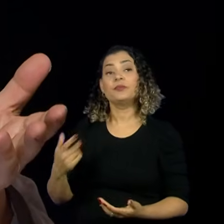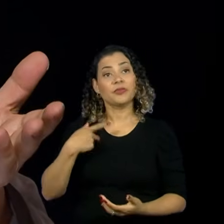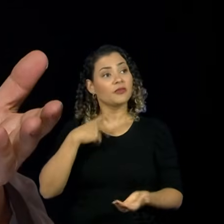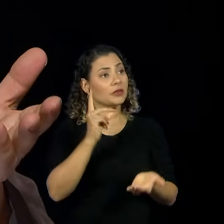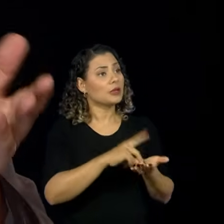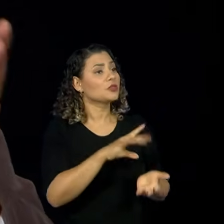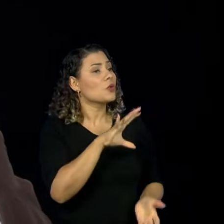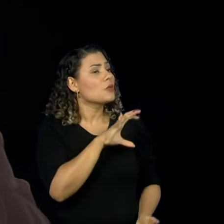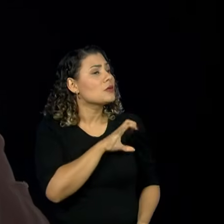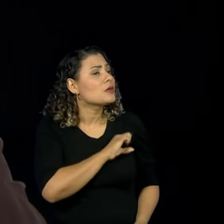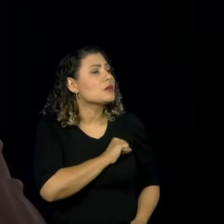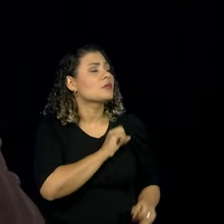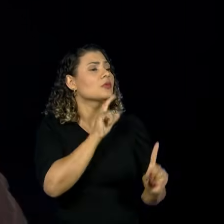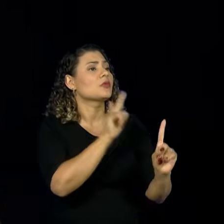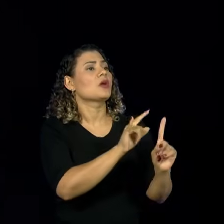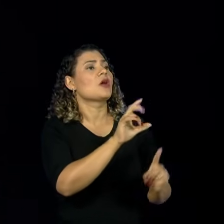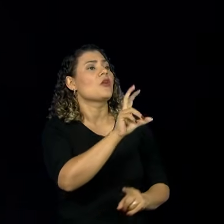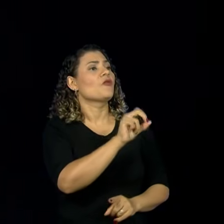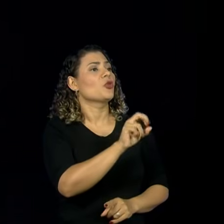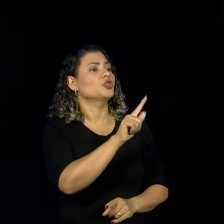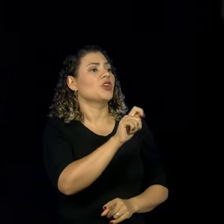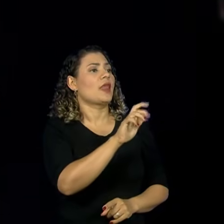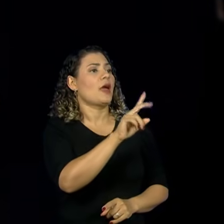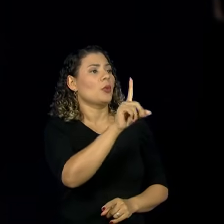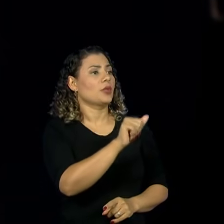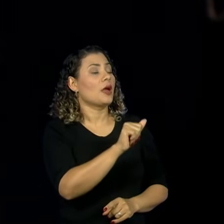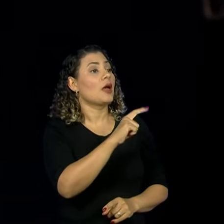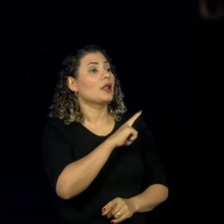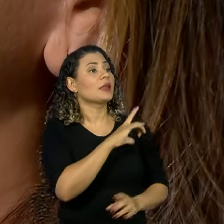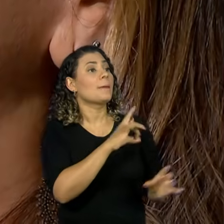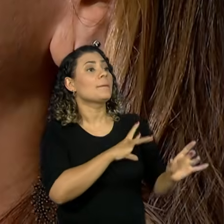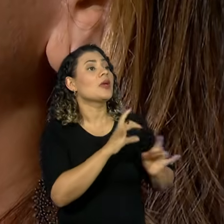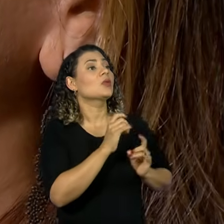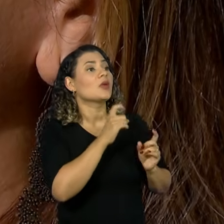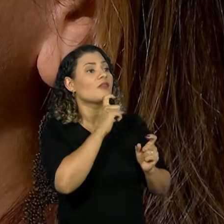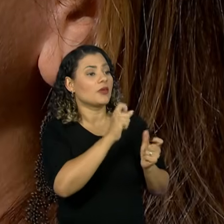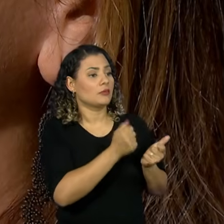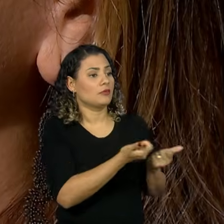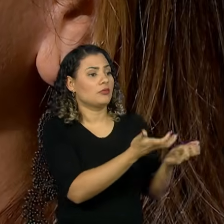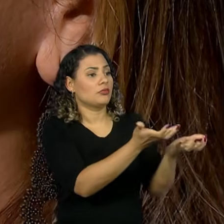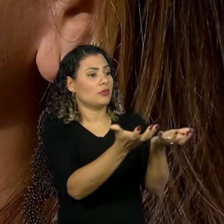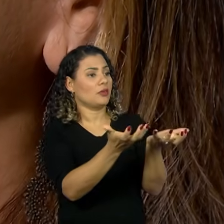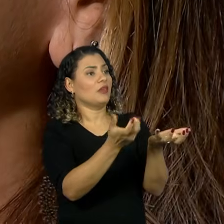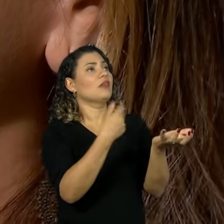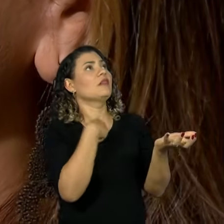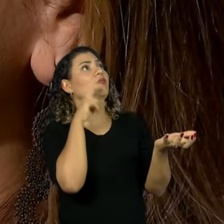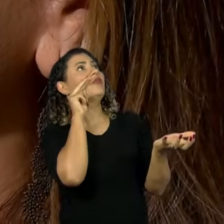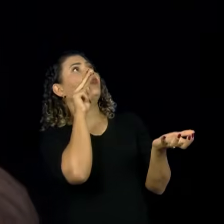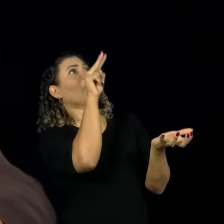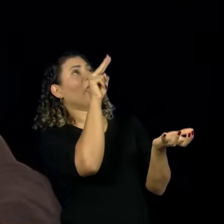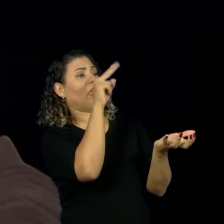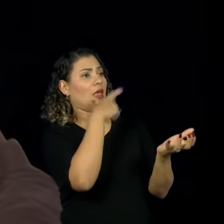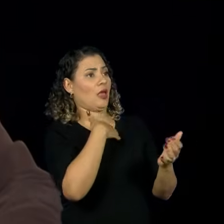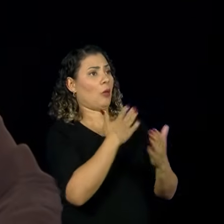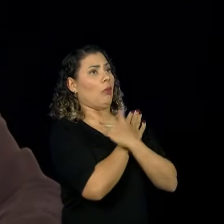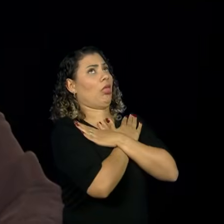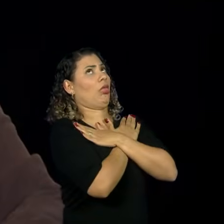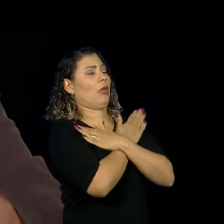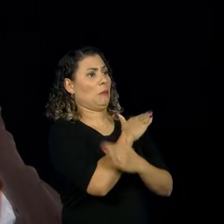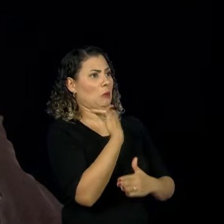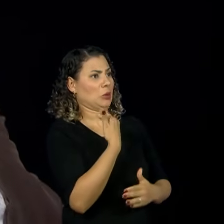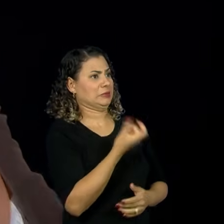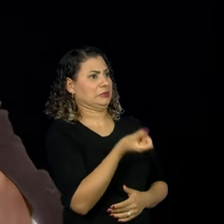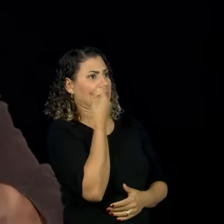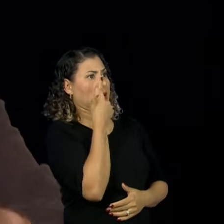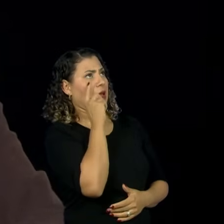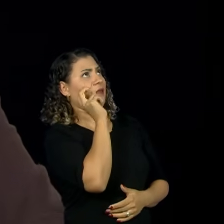a avó Geralda, tinha medo de olhar a grama de baixo para cima. Muito esquisito